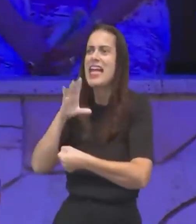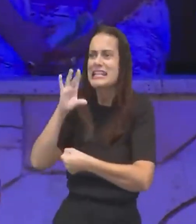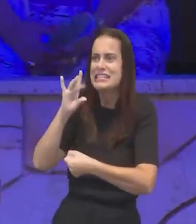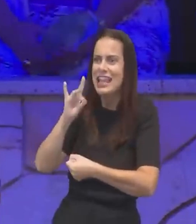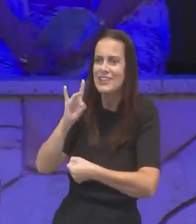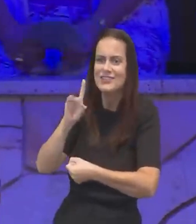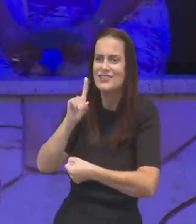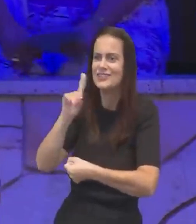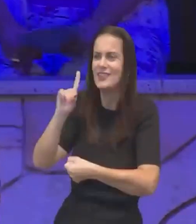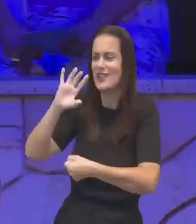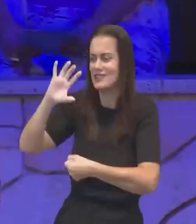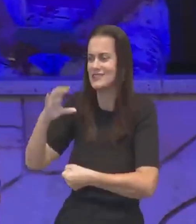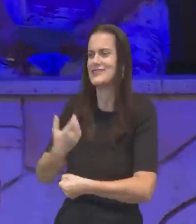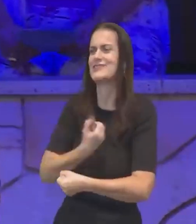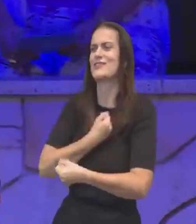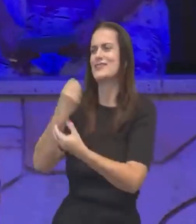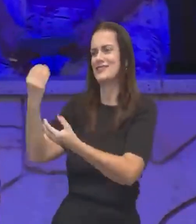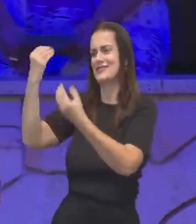nossa sede.